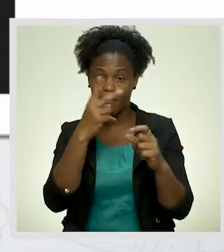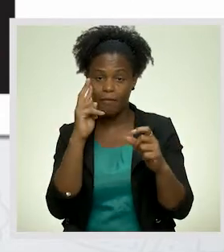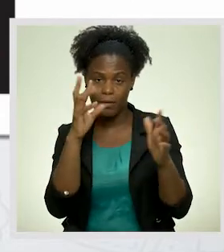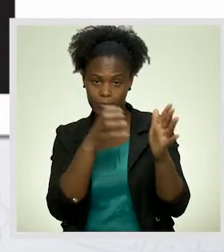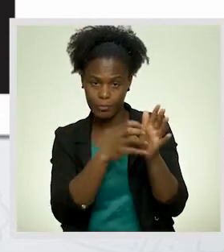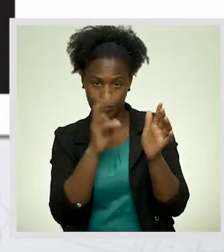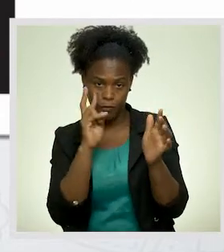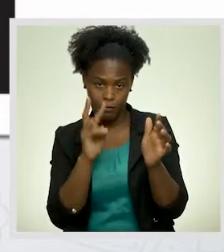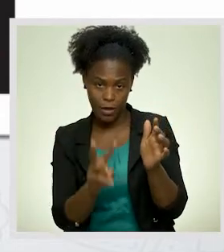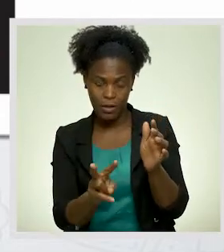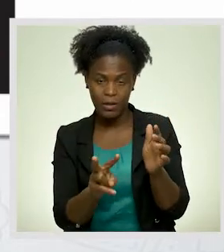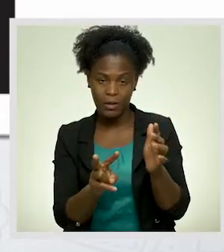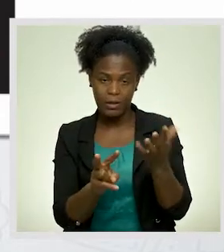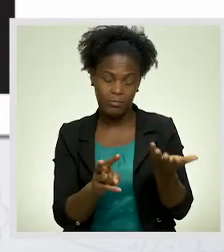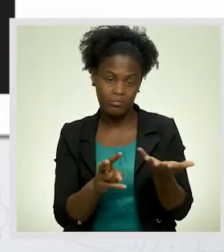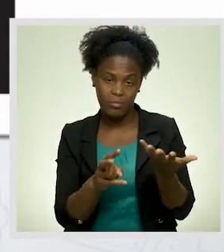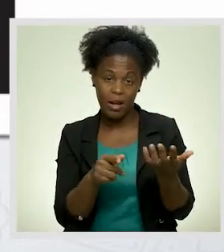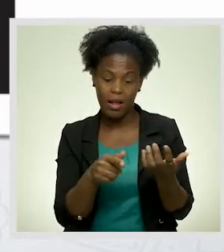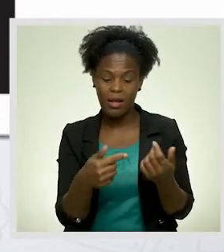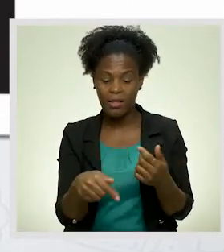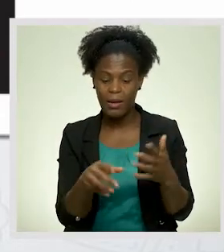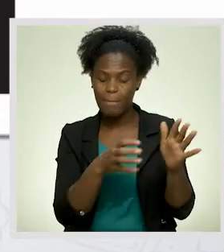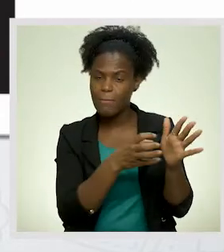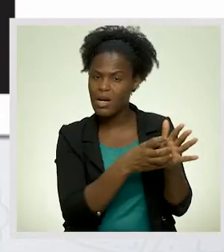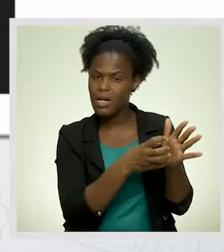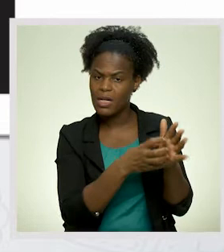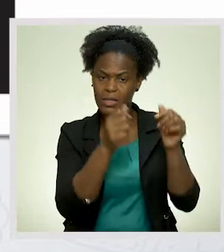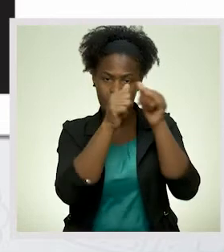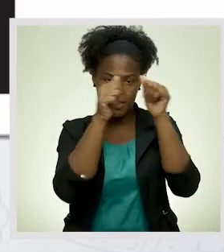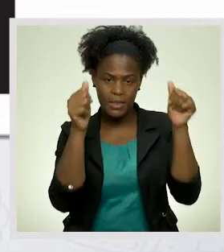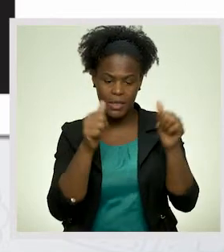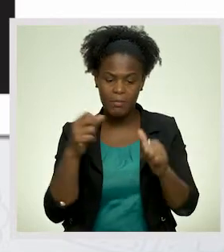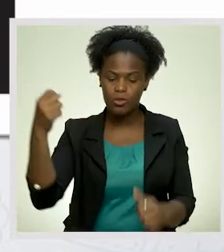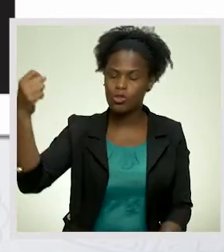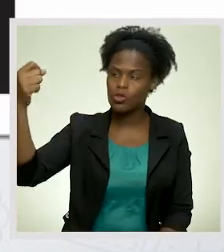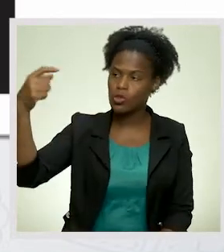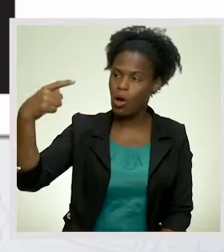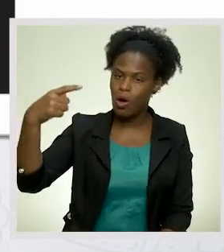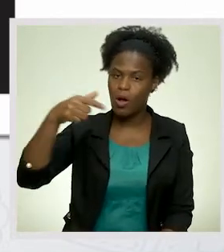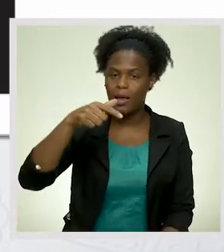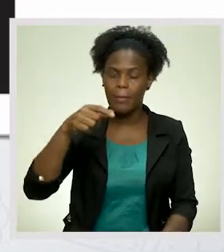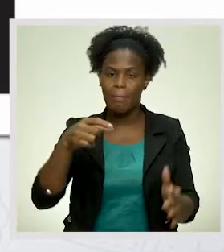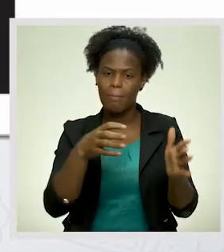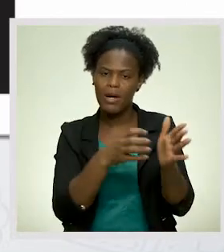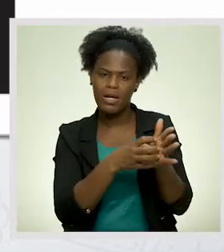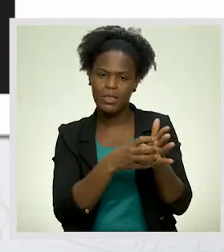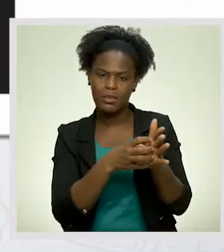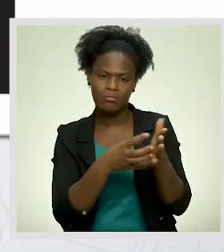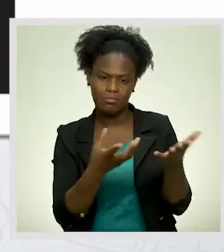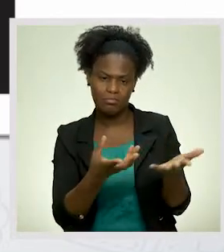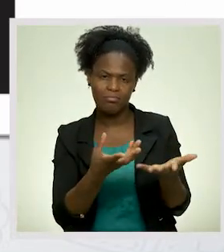temos a imagem do sistema solar, que é uma imagem